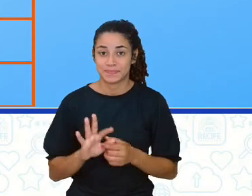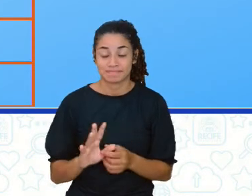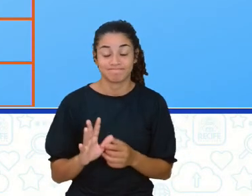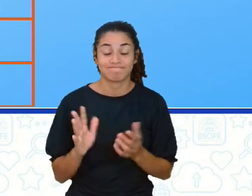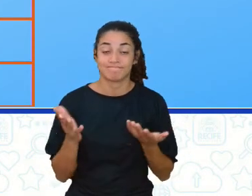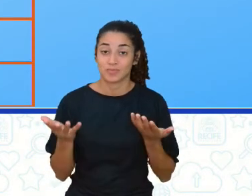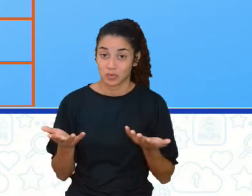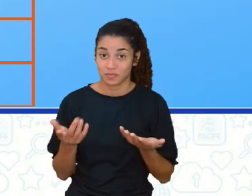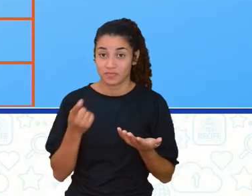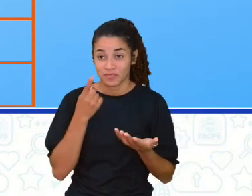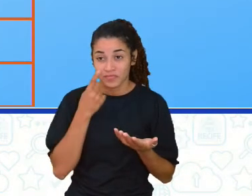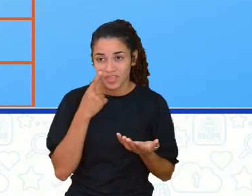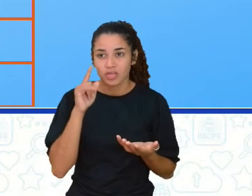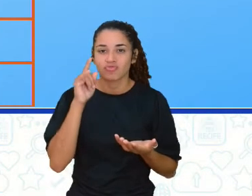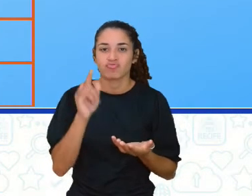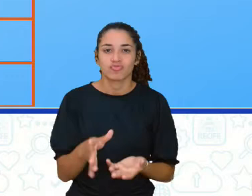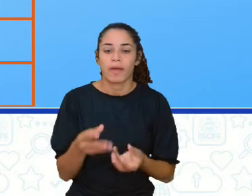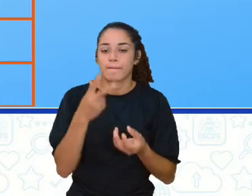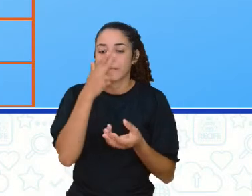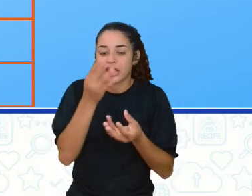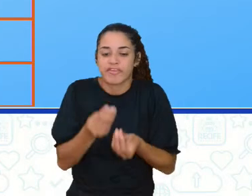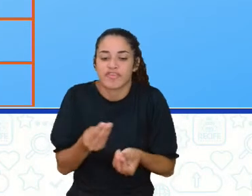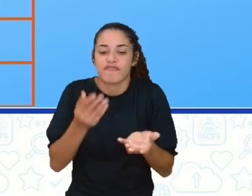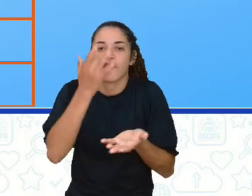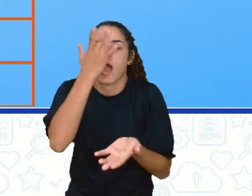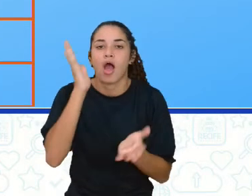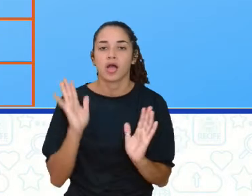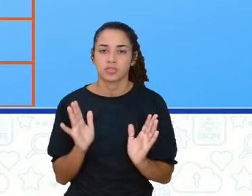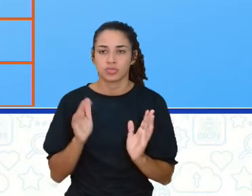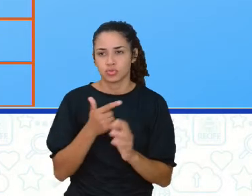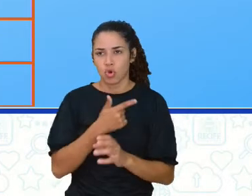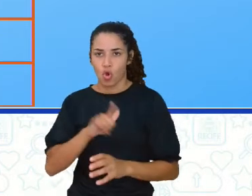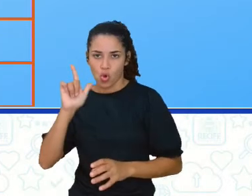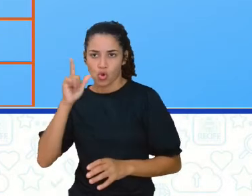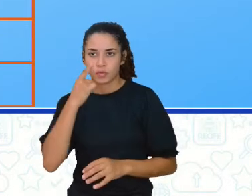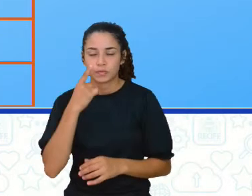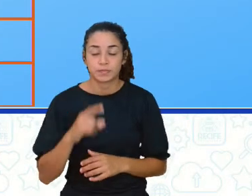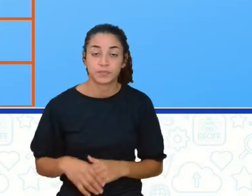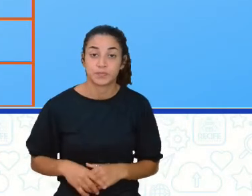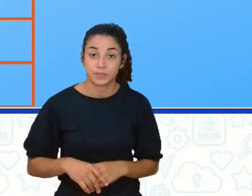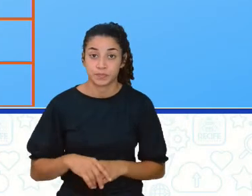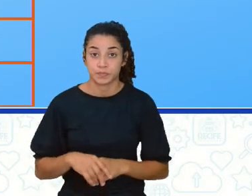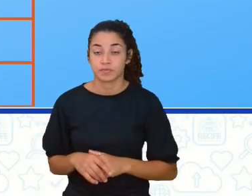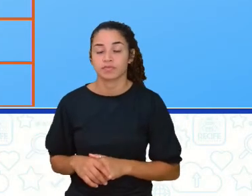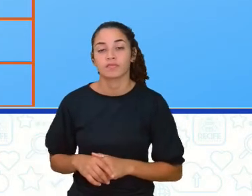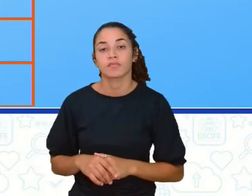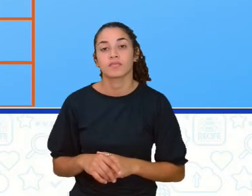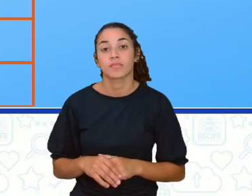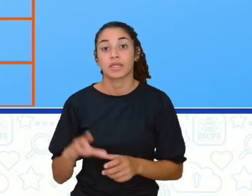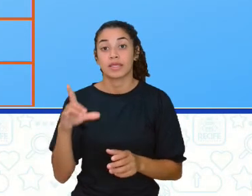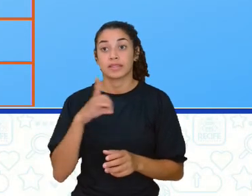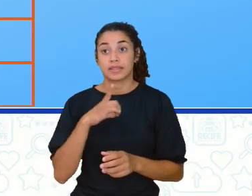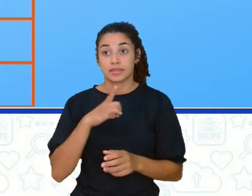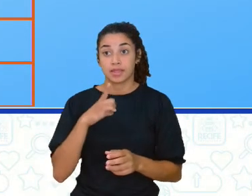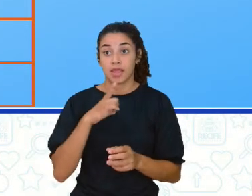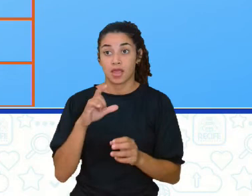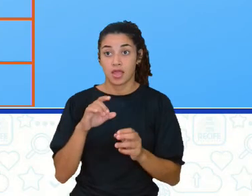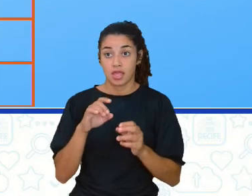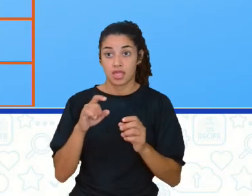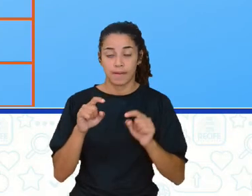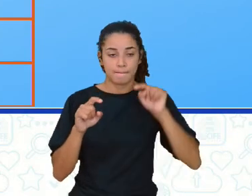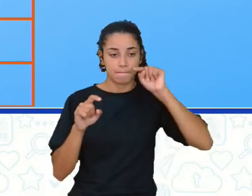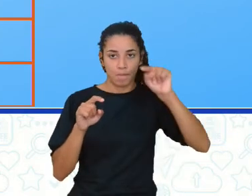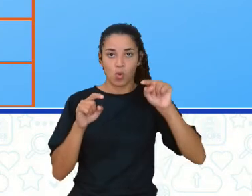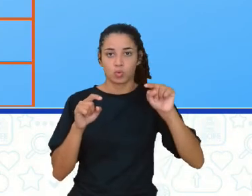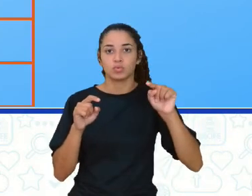já facilitei a vida de vocês. Próximo. Olha só, eu tenho este eixo aqui, esse